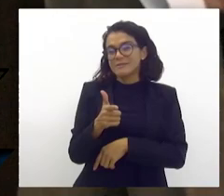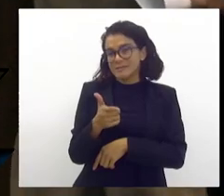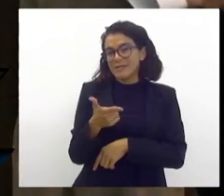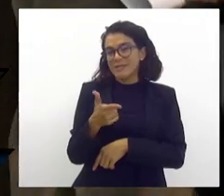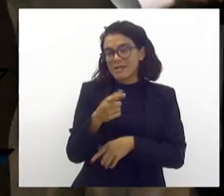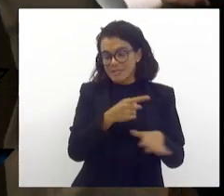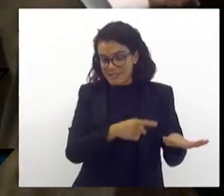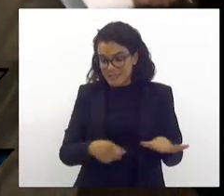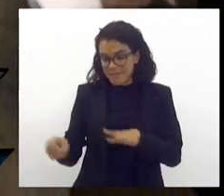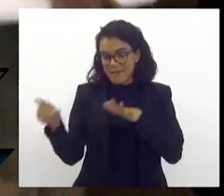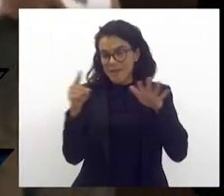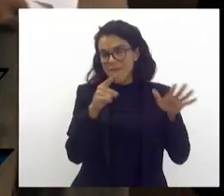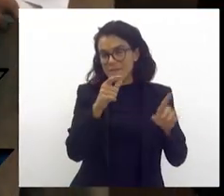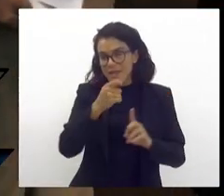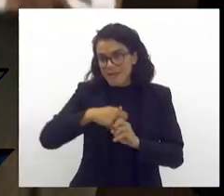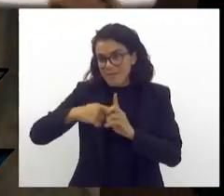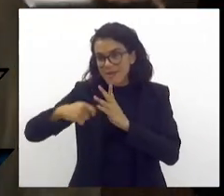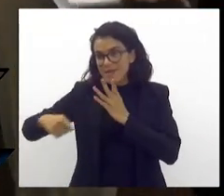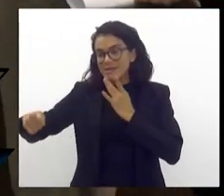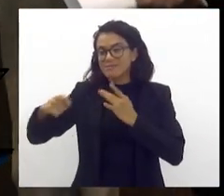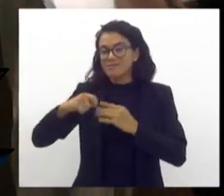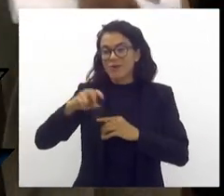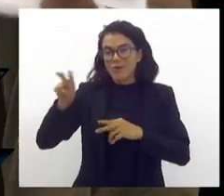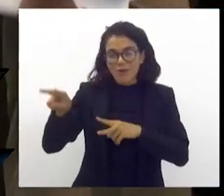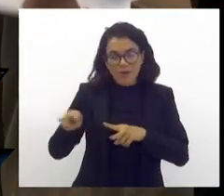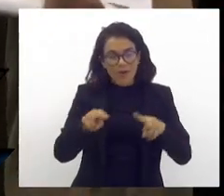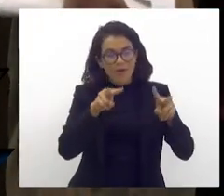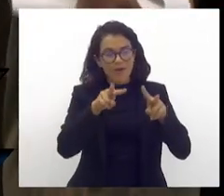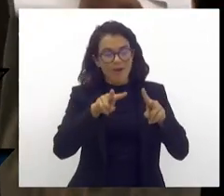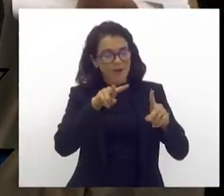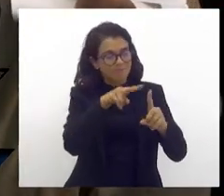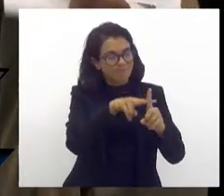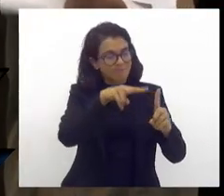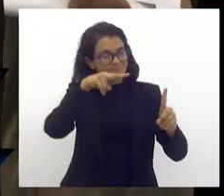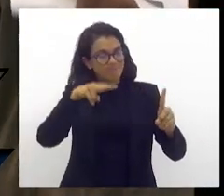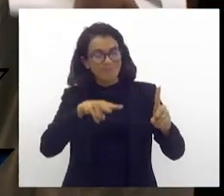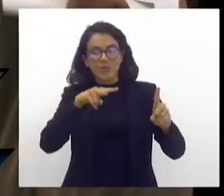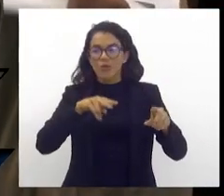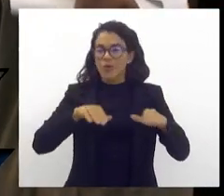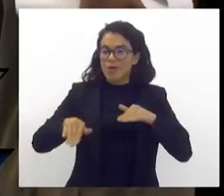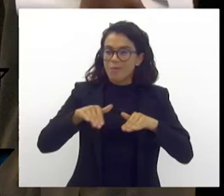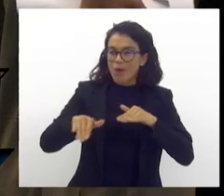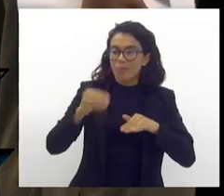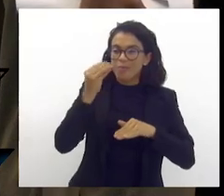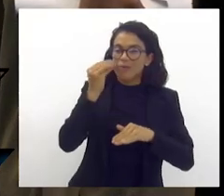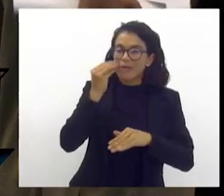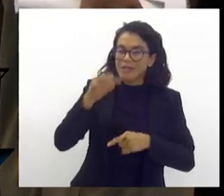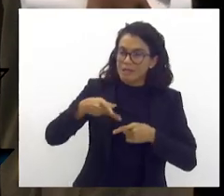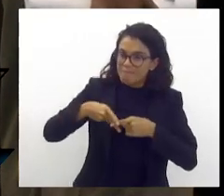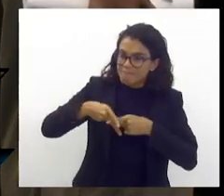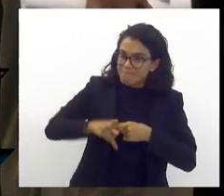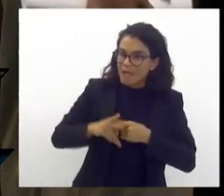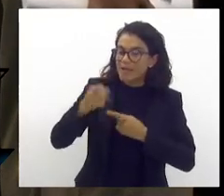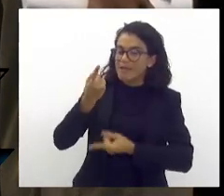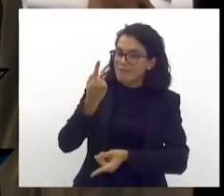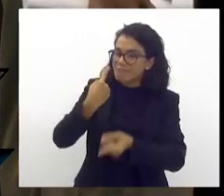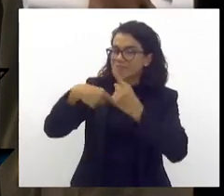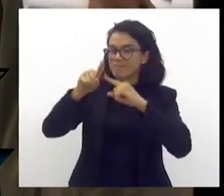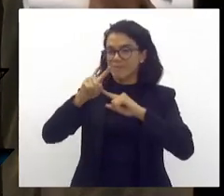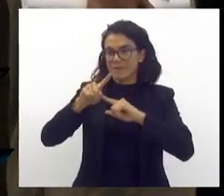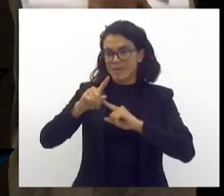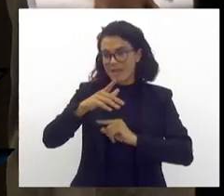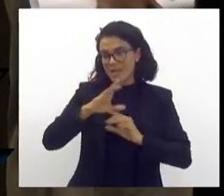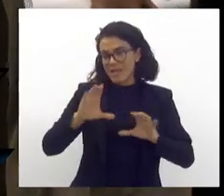mensalmente, o poder público olhar para o hip-hop como uma ferramenta de resgate e da garantia de direitos da